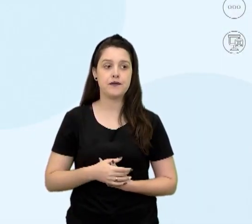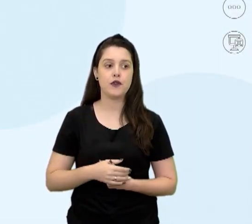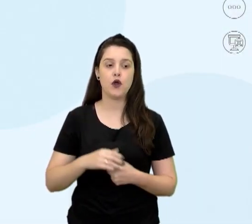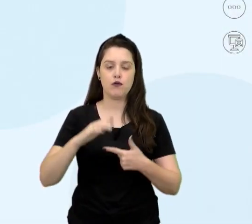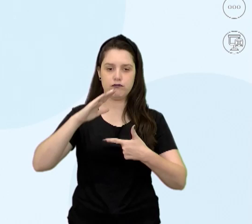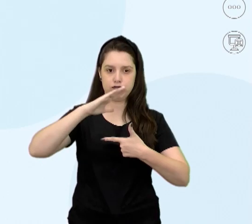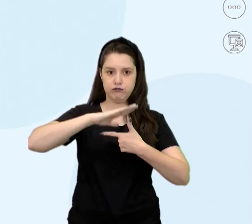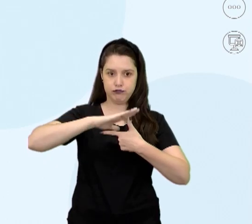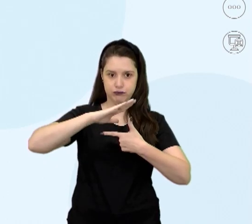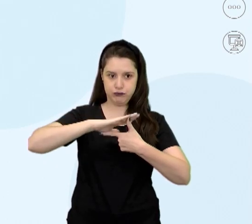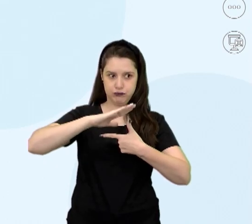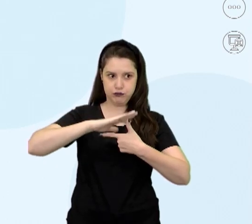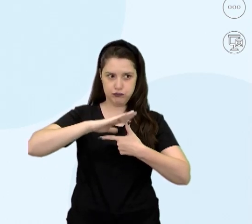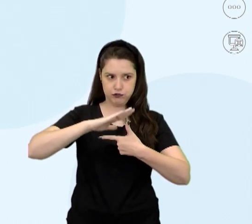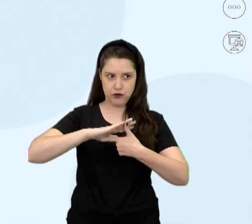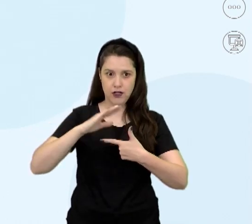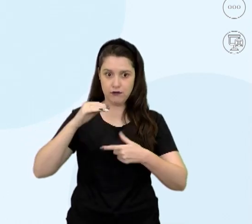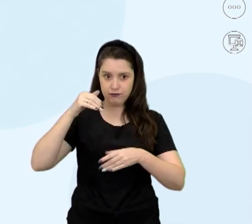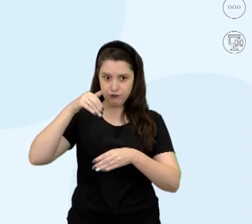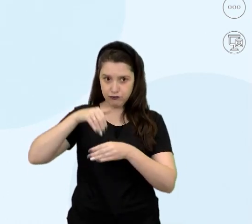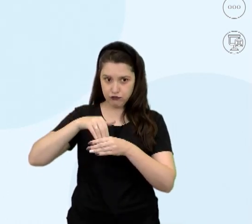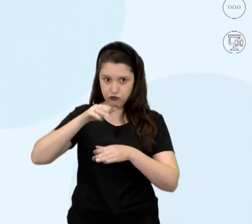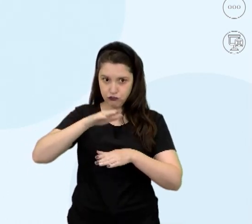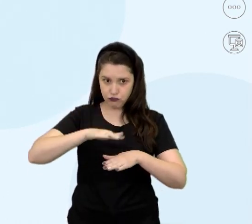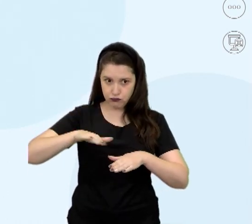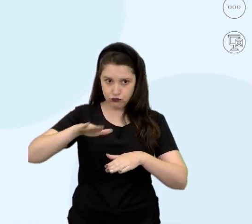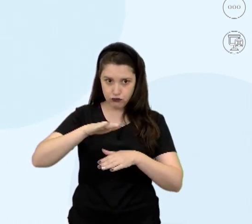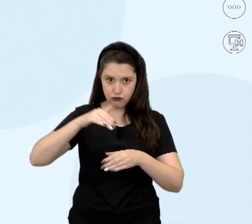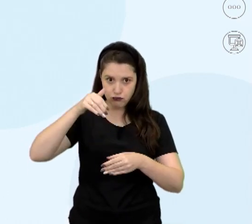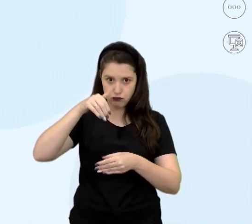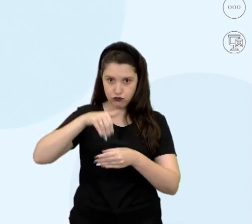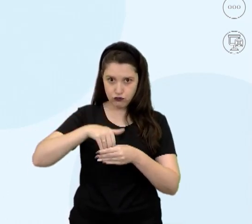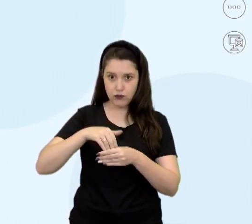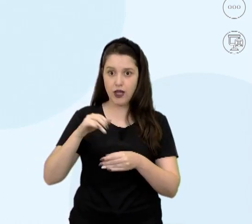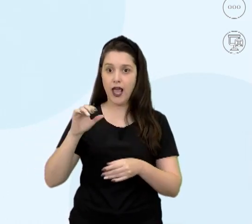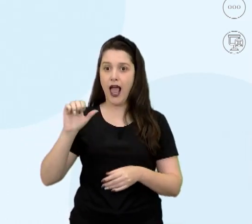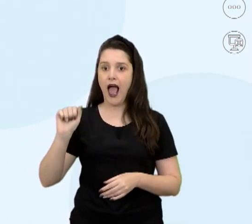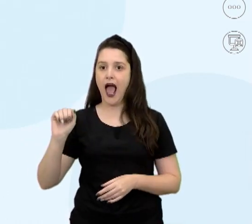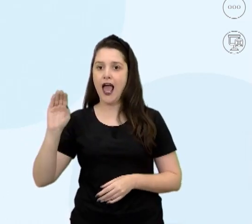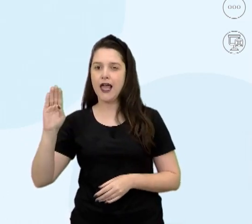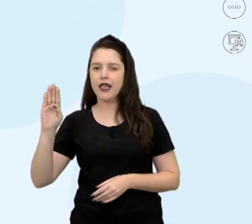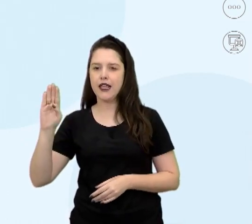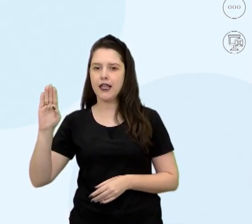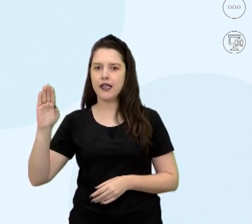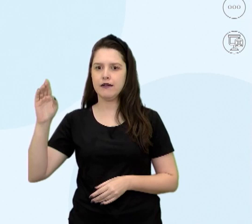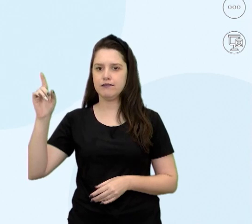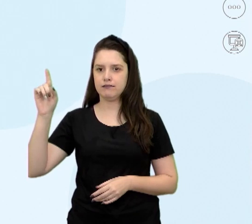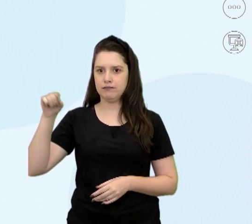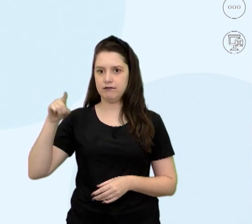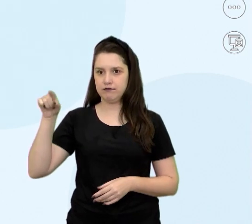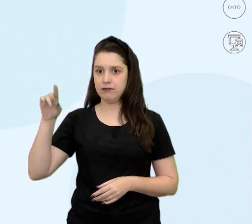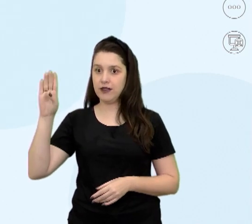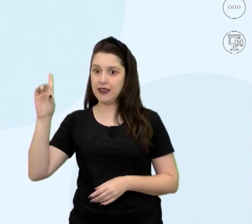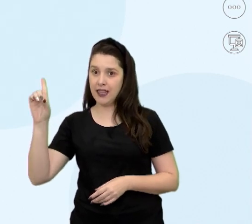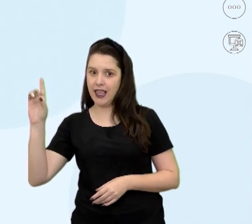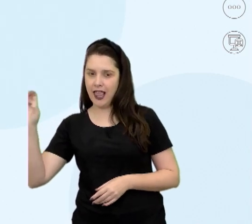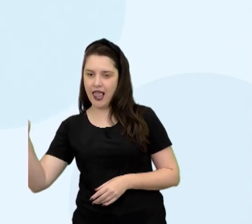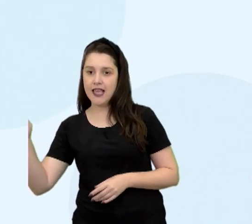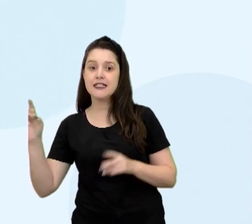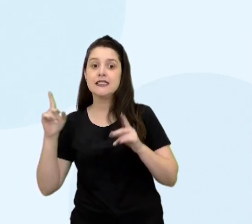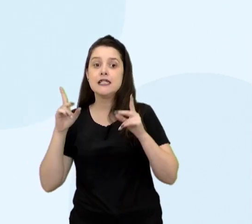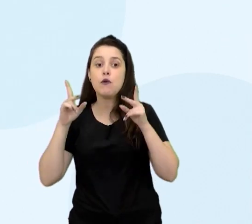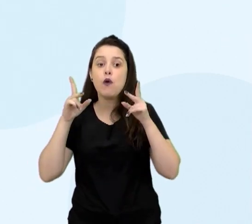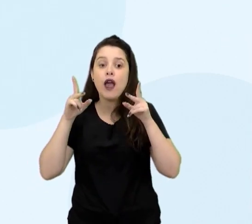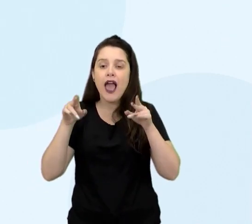dentro da outra. Dá quase igual, né? Então, ó, como AB e DE são paralelos, ou seja, são